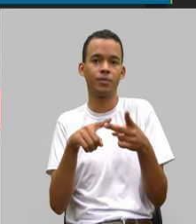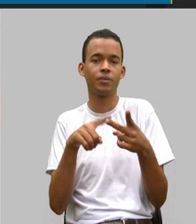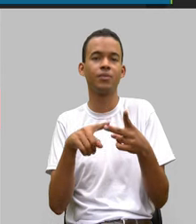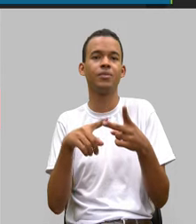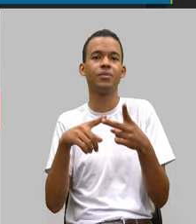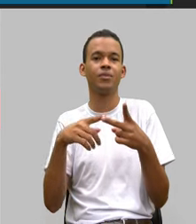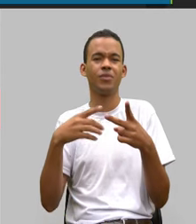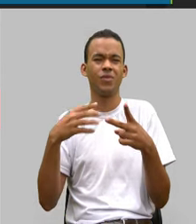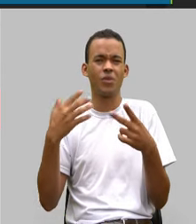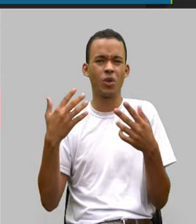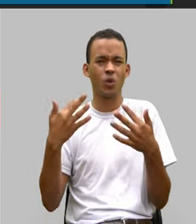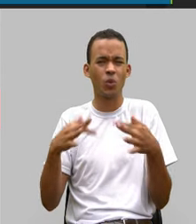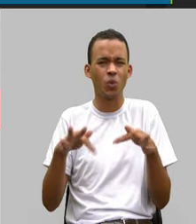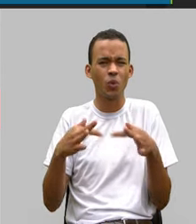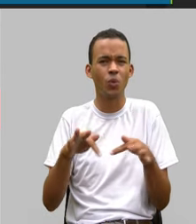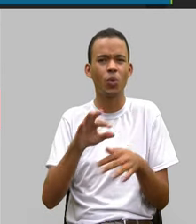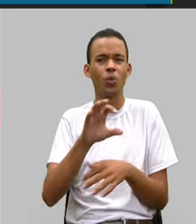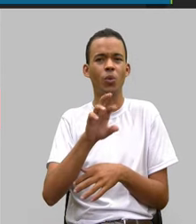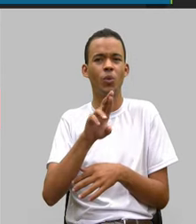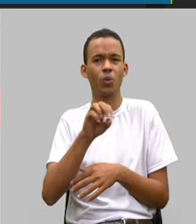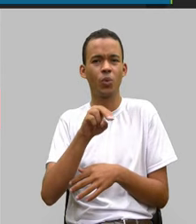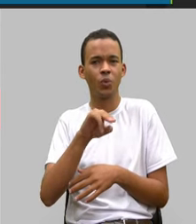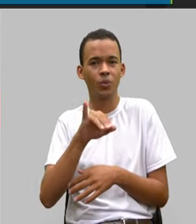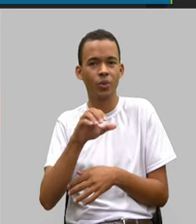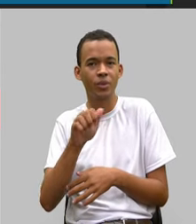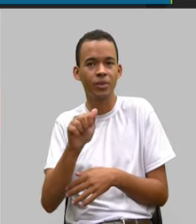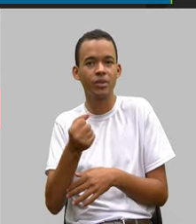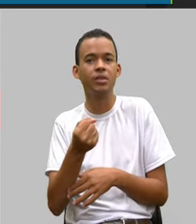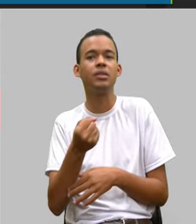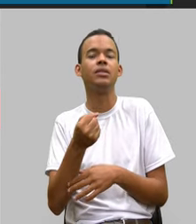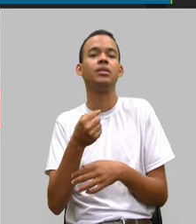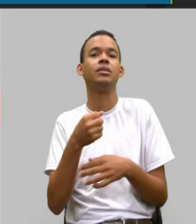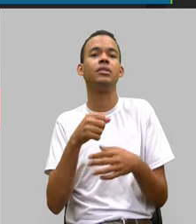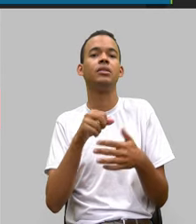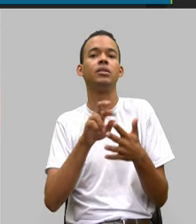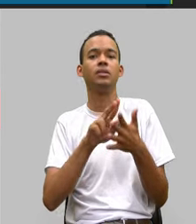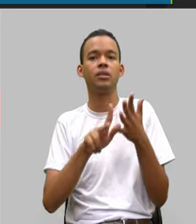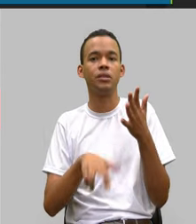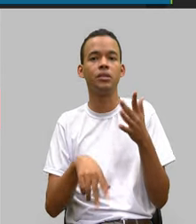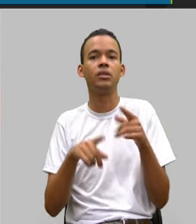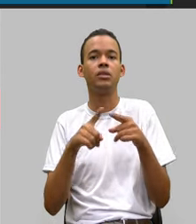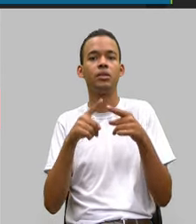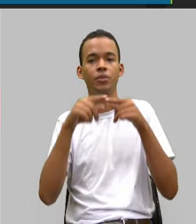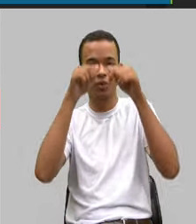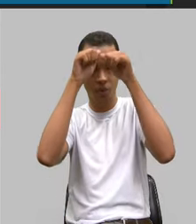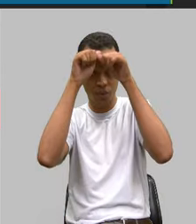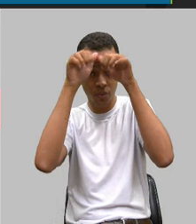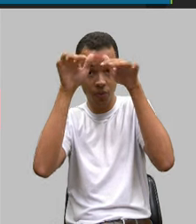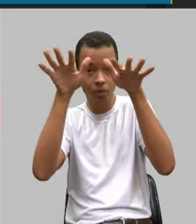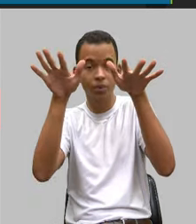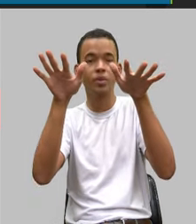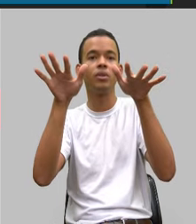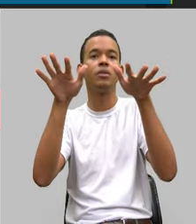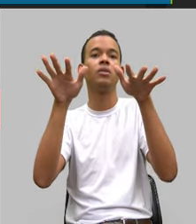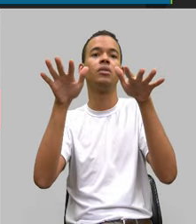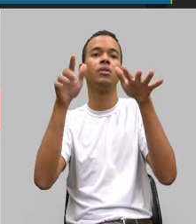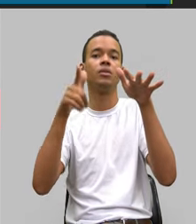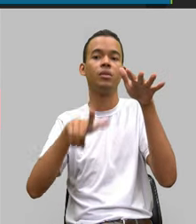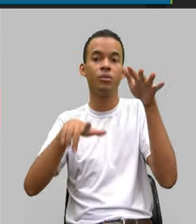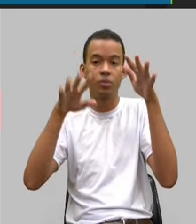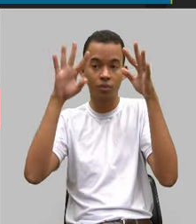eh mais eh impactantes na área de eh do autismo do transtorno da do